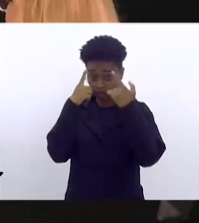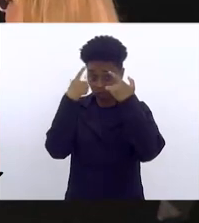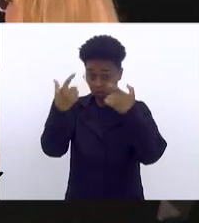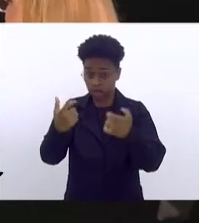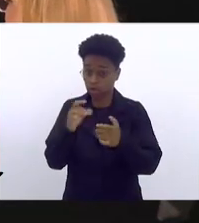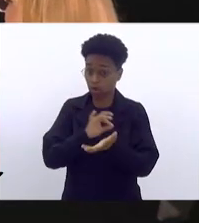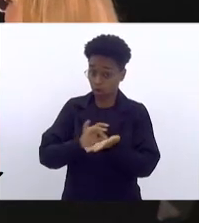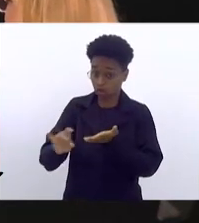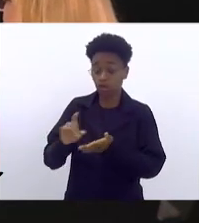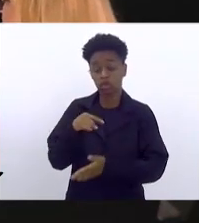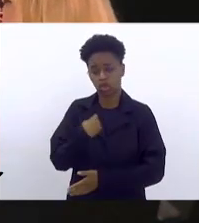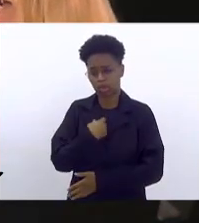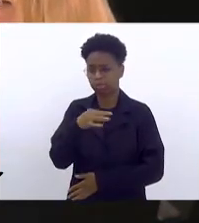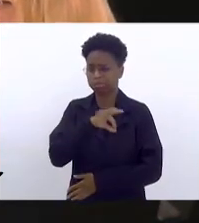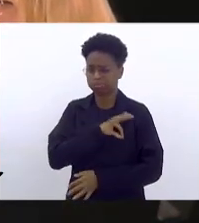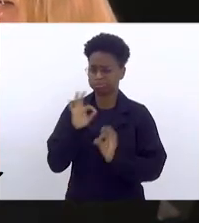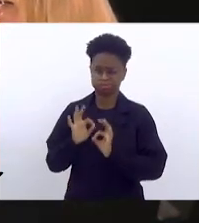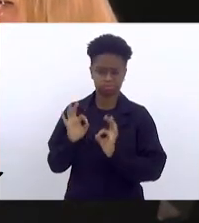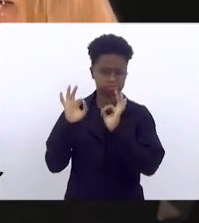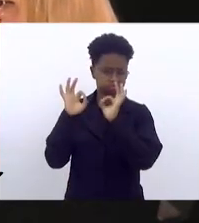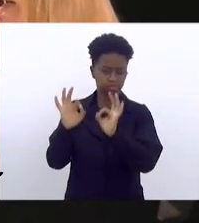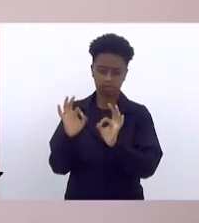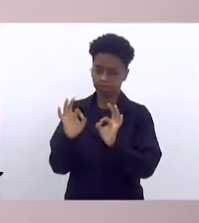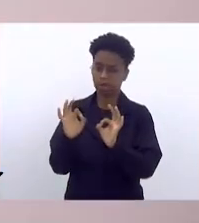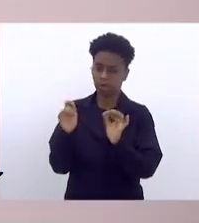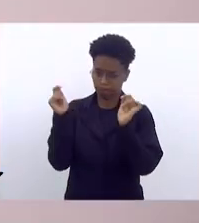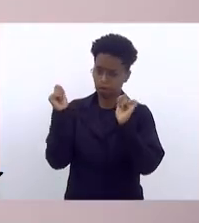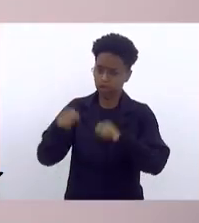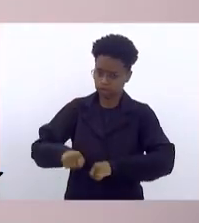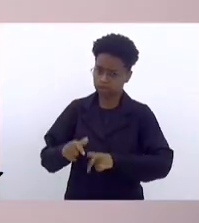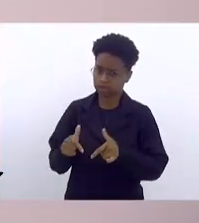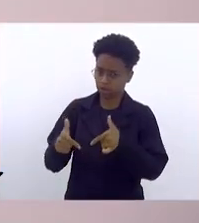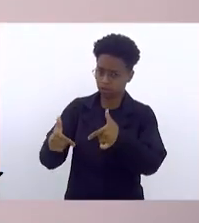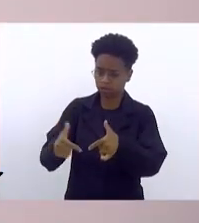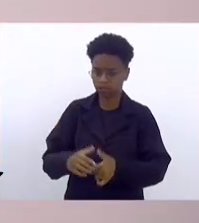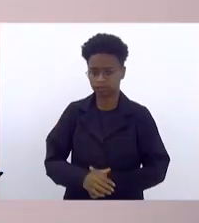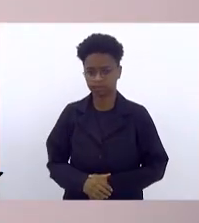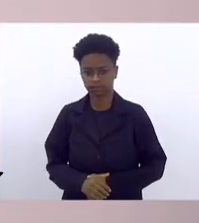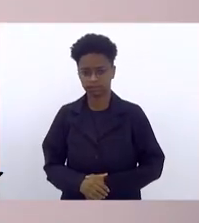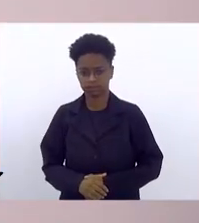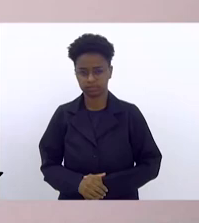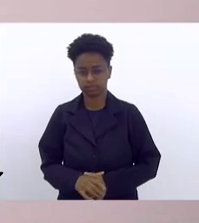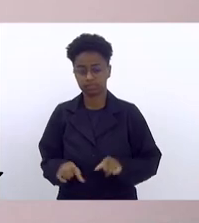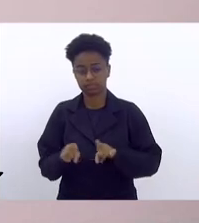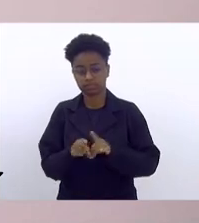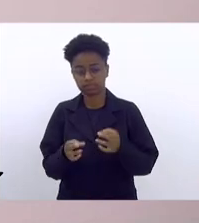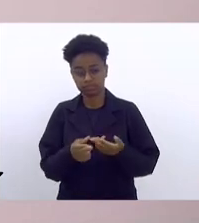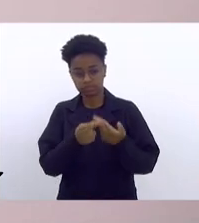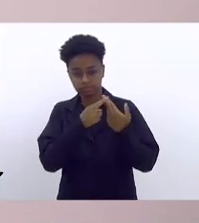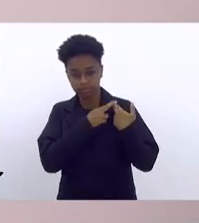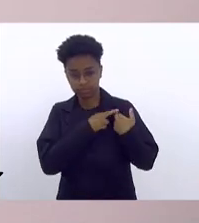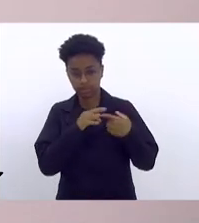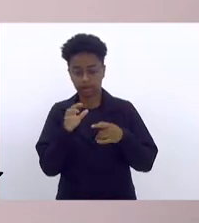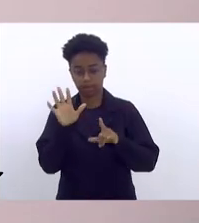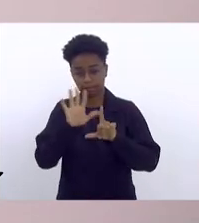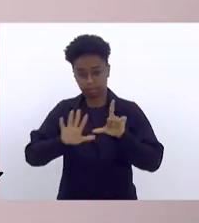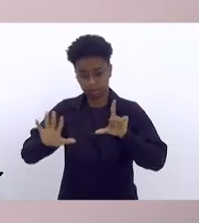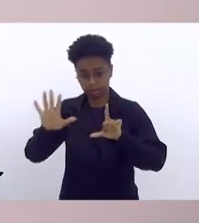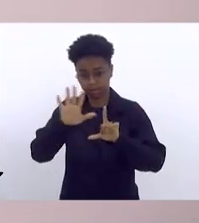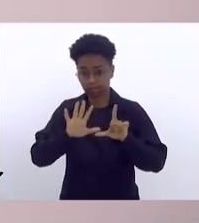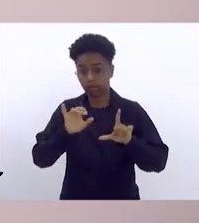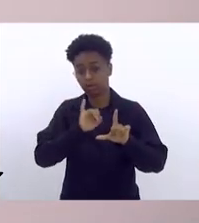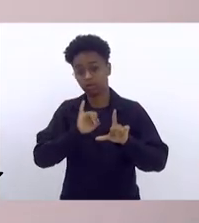nossa polícia civil tem expertise e potencial de realizar responsabilização das plataformas que